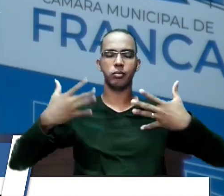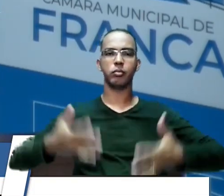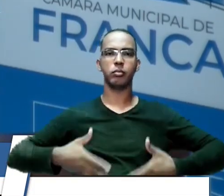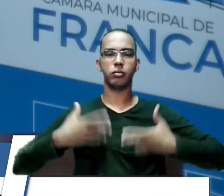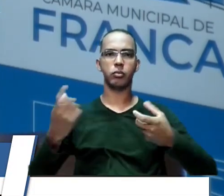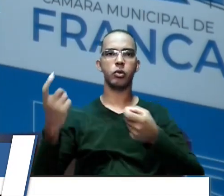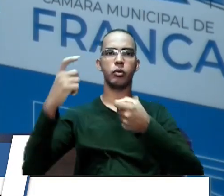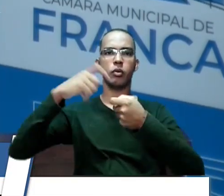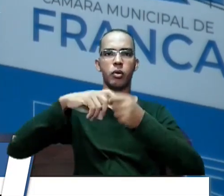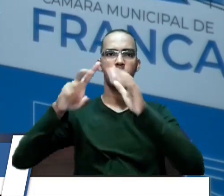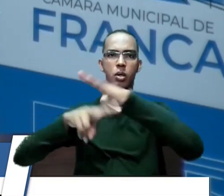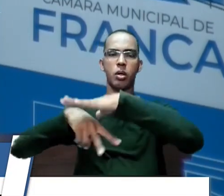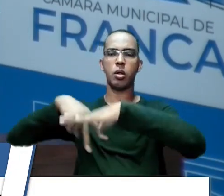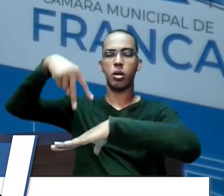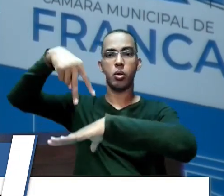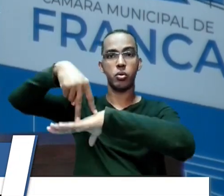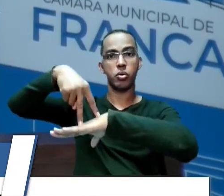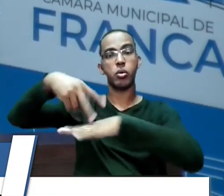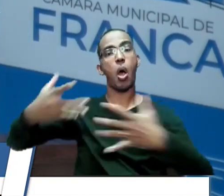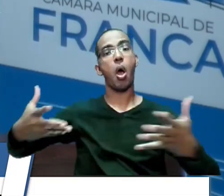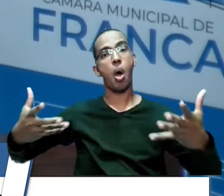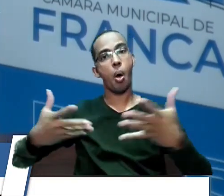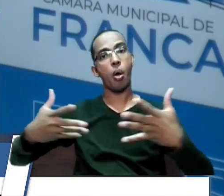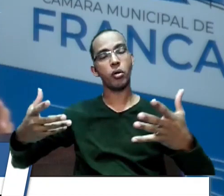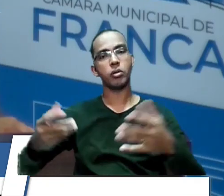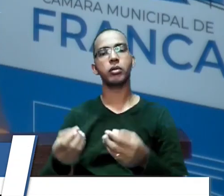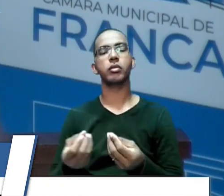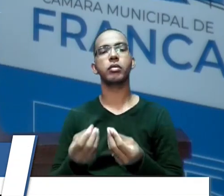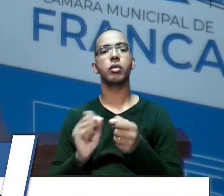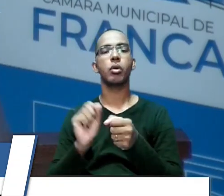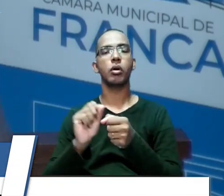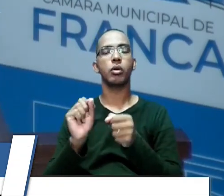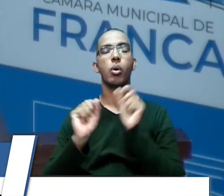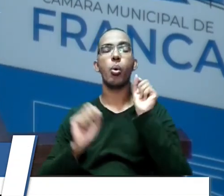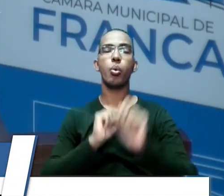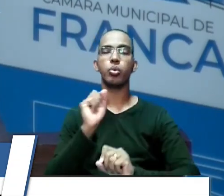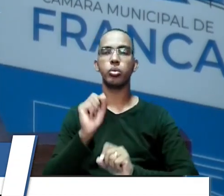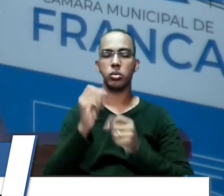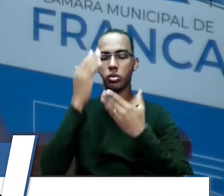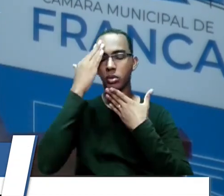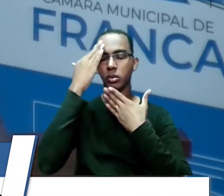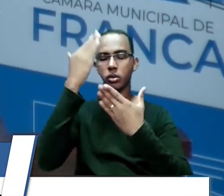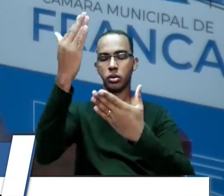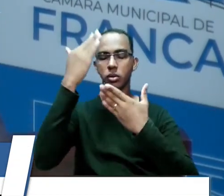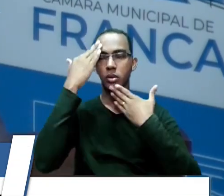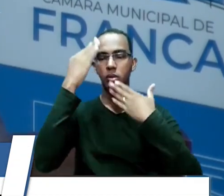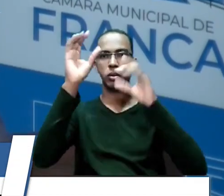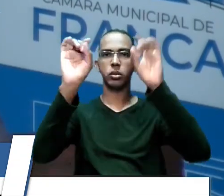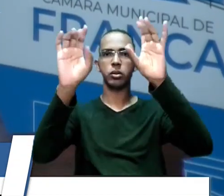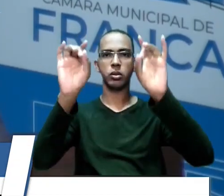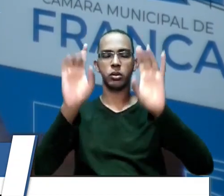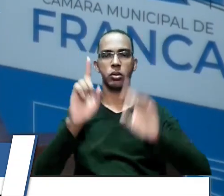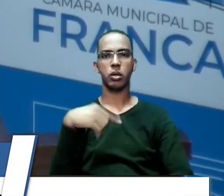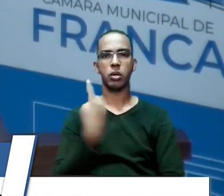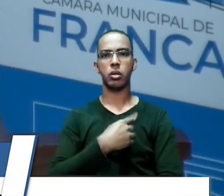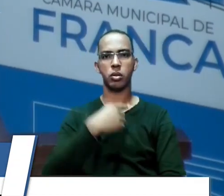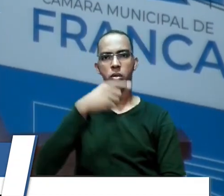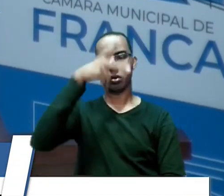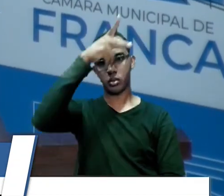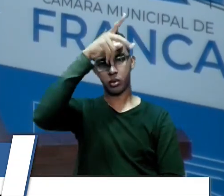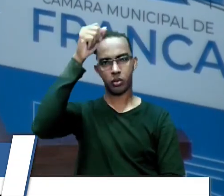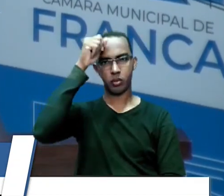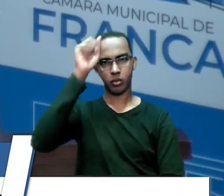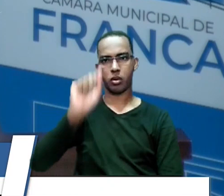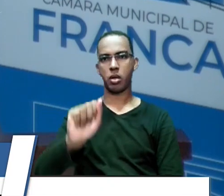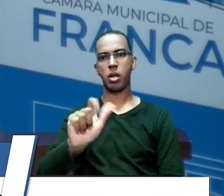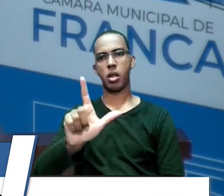tribuna hoje para fazer um agradecimento específico ao nosso prefeito Alexandre, que